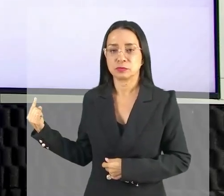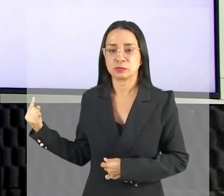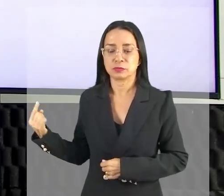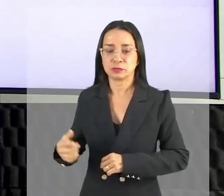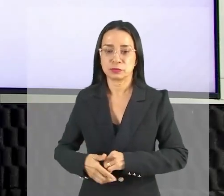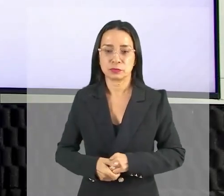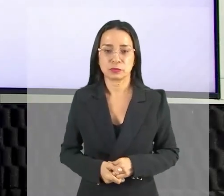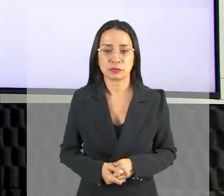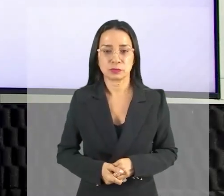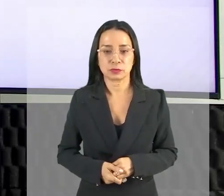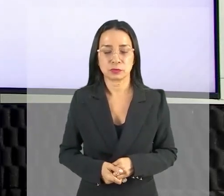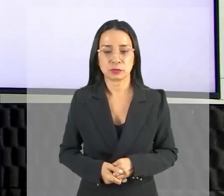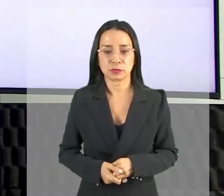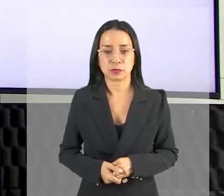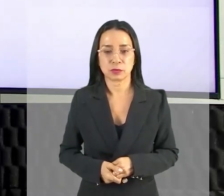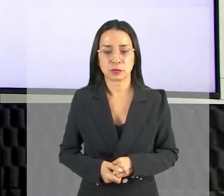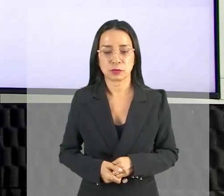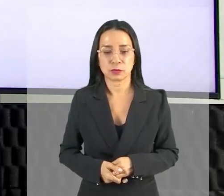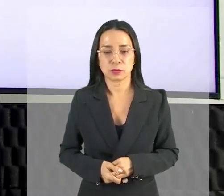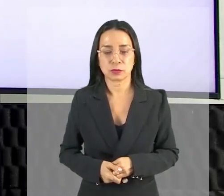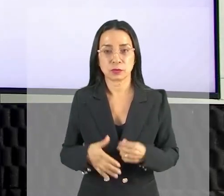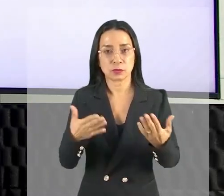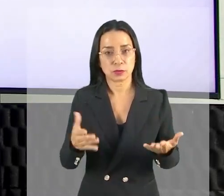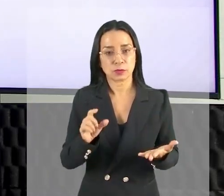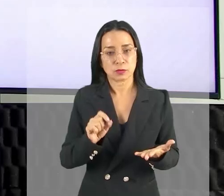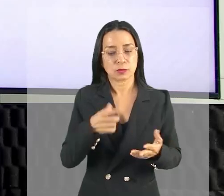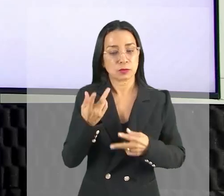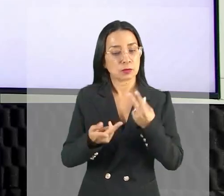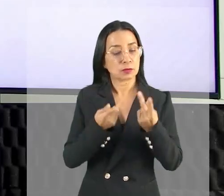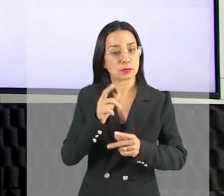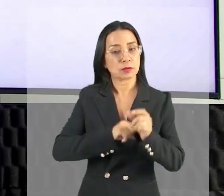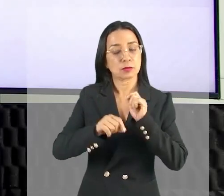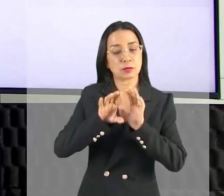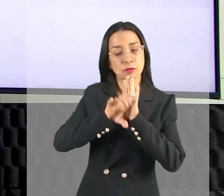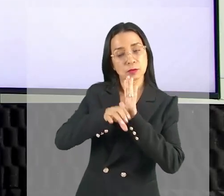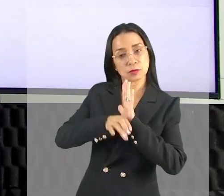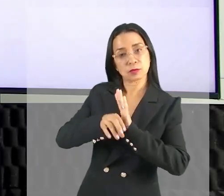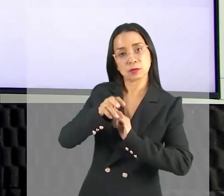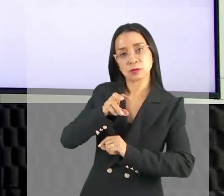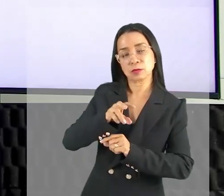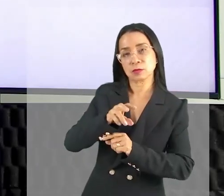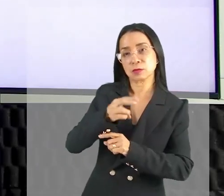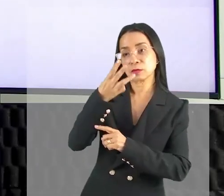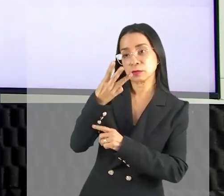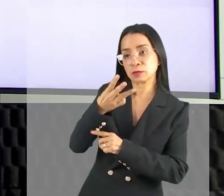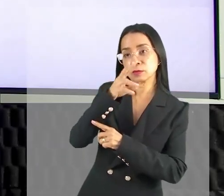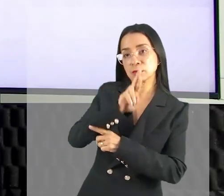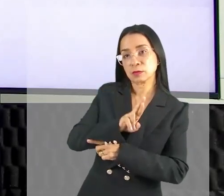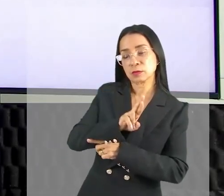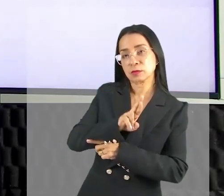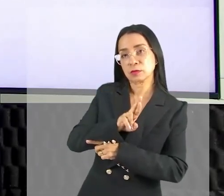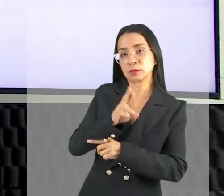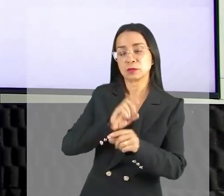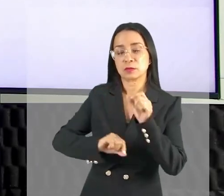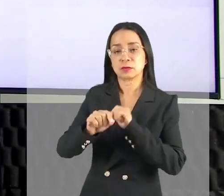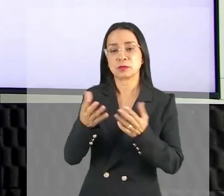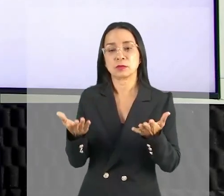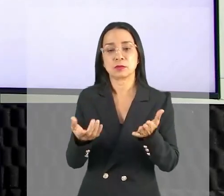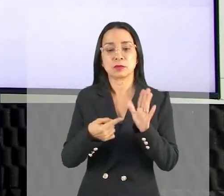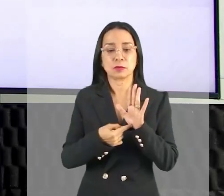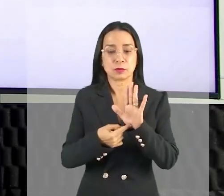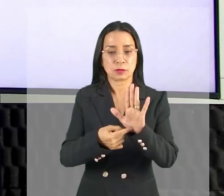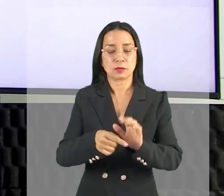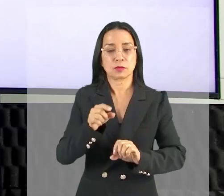os materiais, né? Então, ele está falando aqui desse conceito de 3 R's. E aí eu quero só trazer